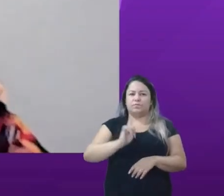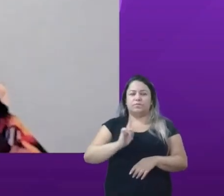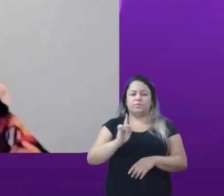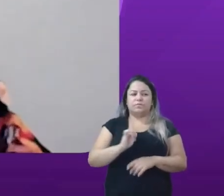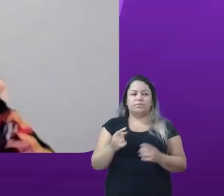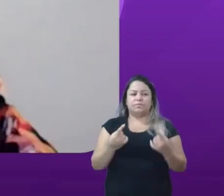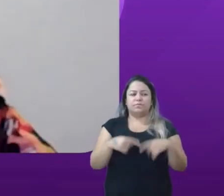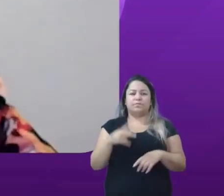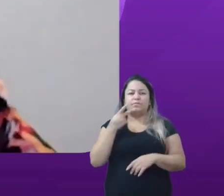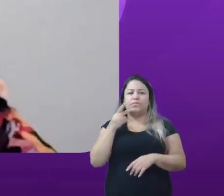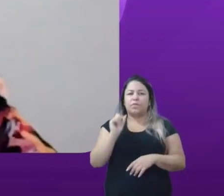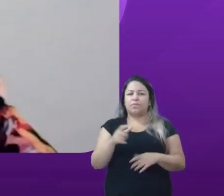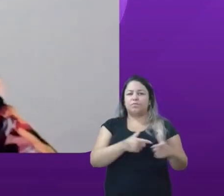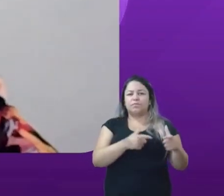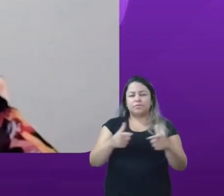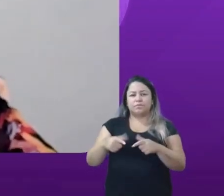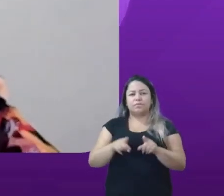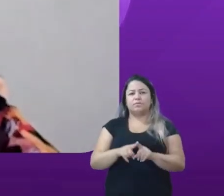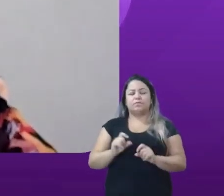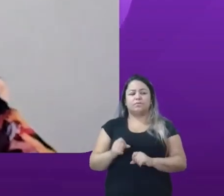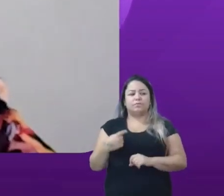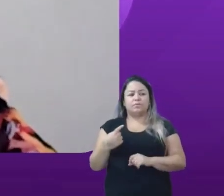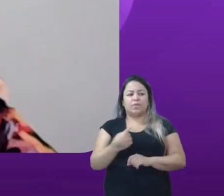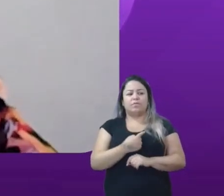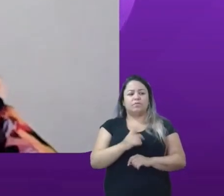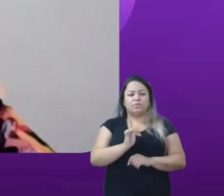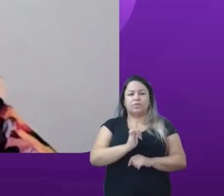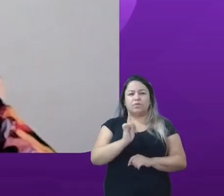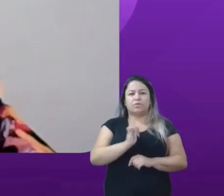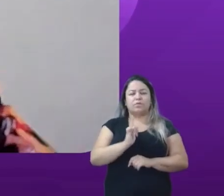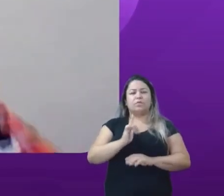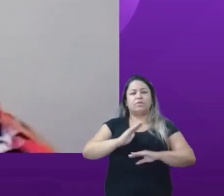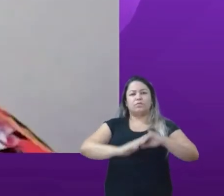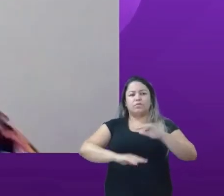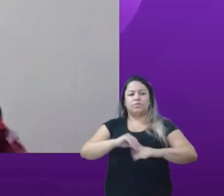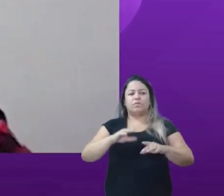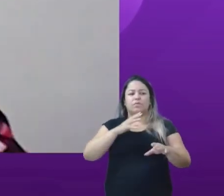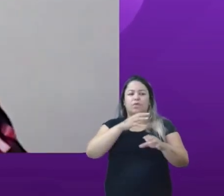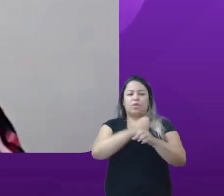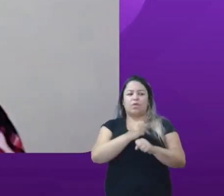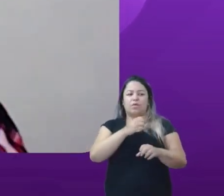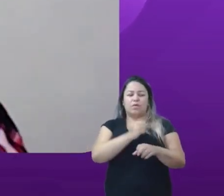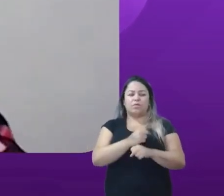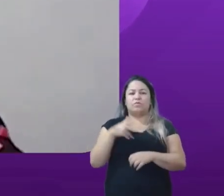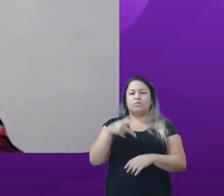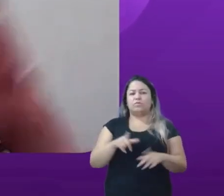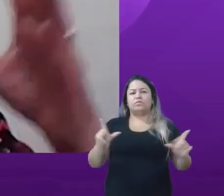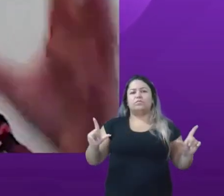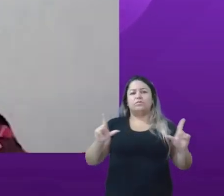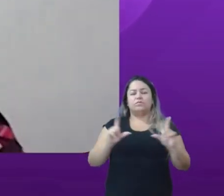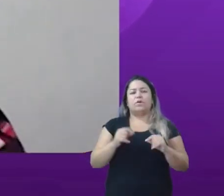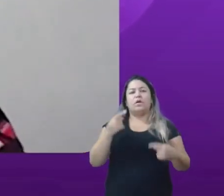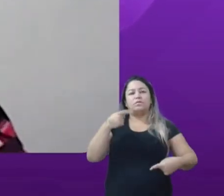né, e para que áreas. E aí nós mulheres, geralmente, quando a gente tem cortes no orçamento, quando tem diminuição das